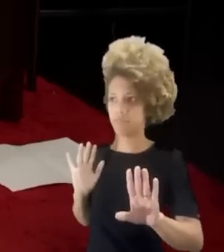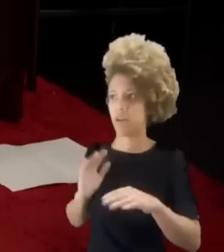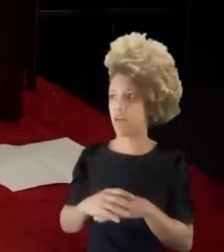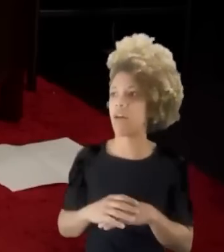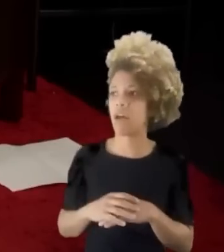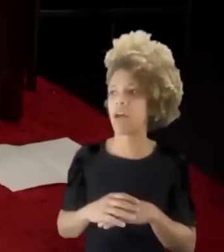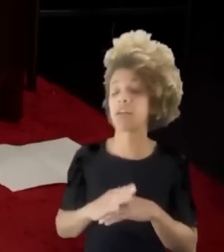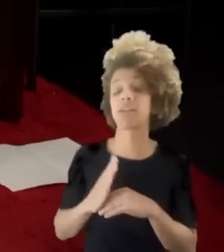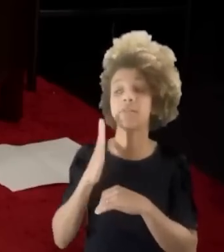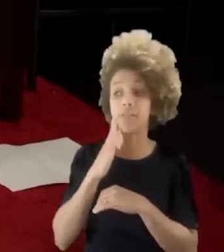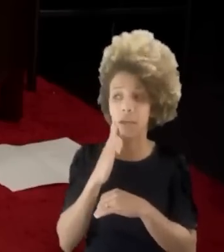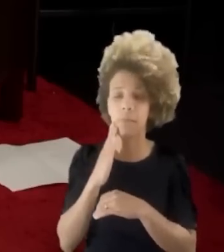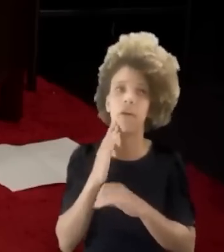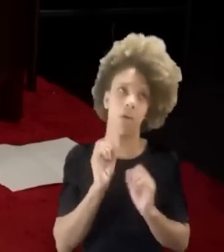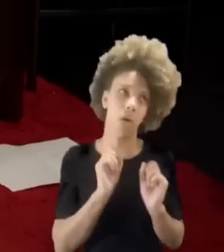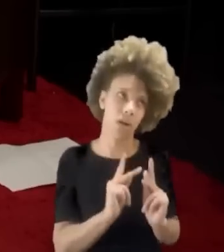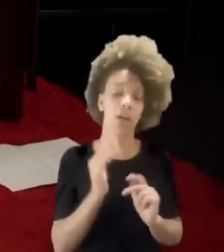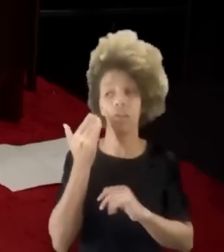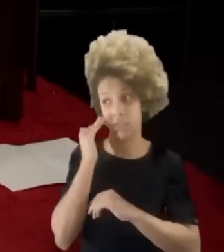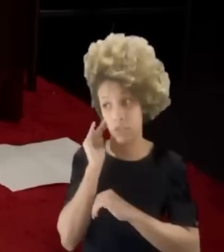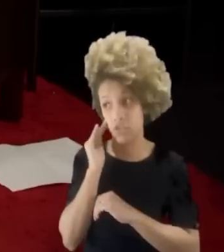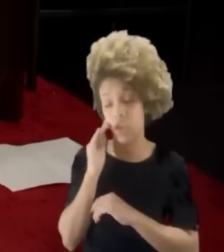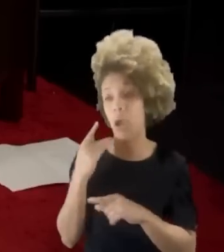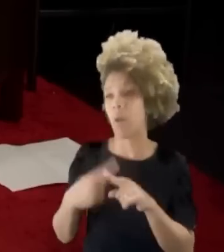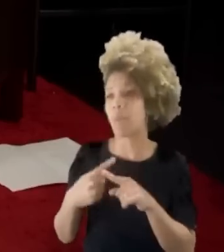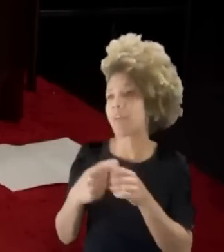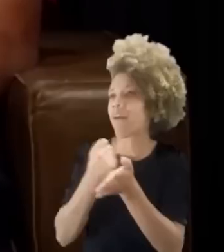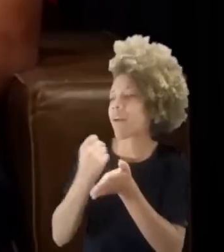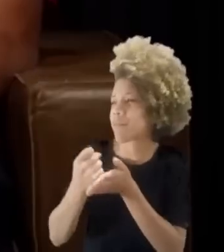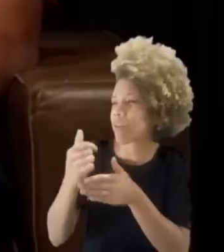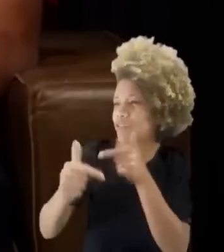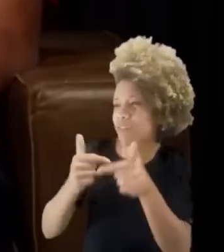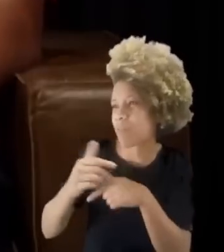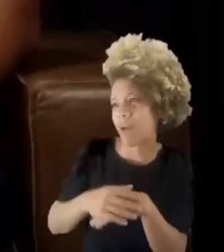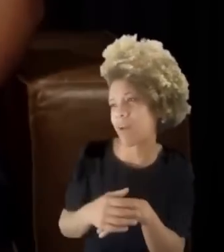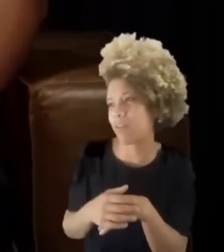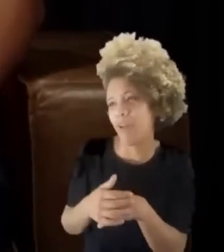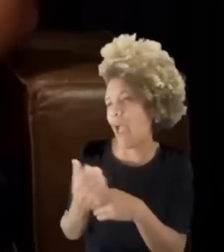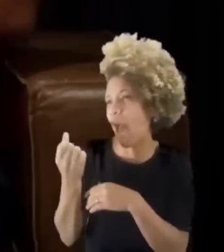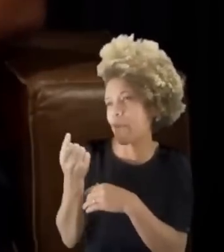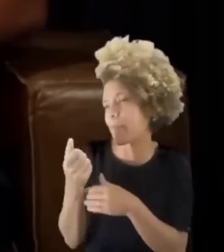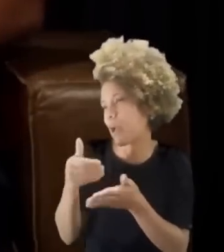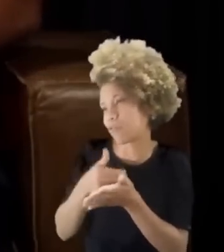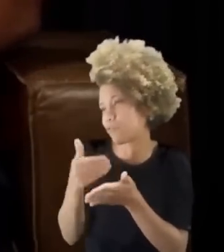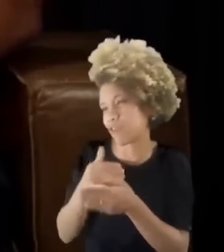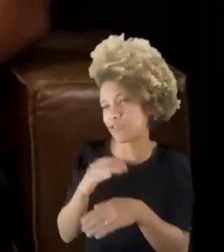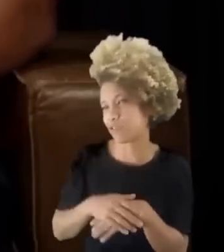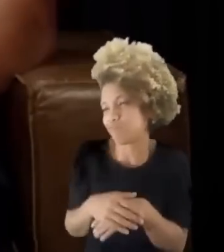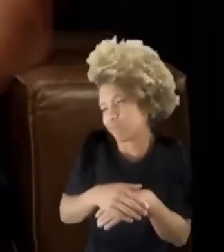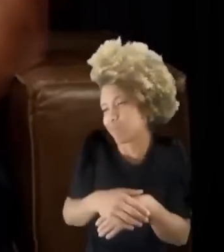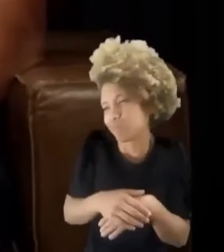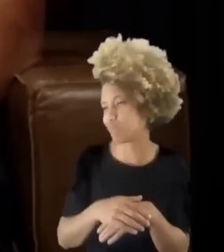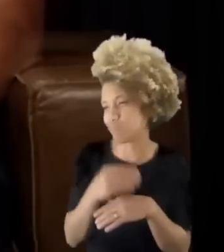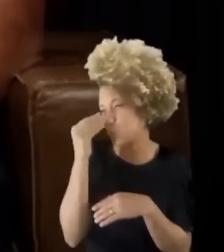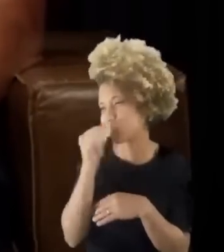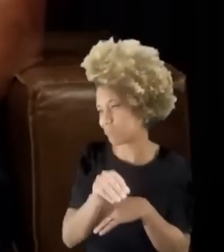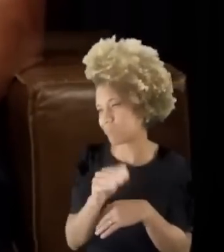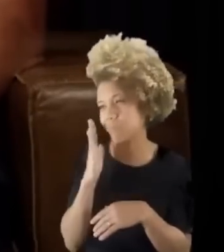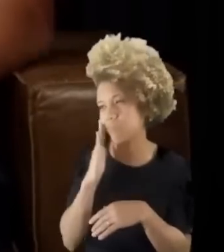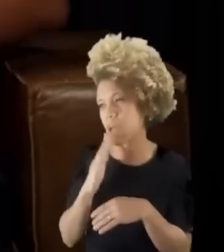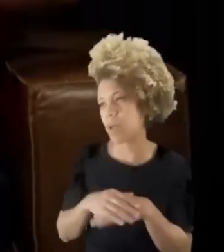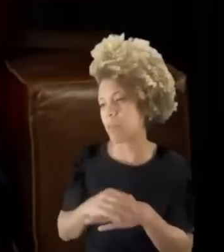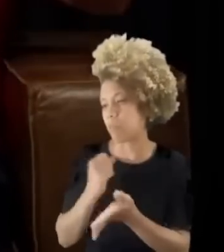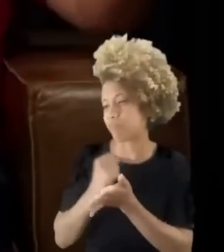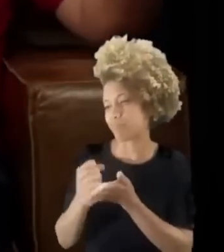fora da jogada assim pelo que a gente tem tá entendi tá ligado até porque a carteira de trabalho ela virou a manga com leite desse tempo entendeu